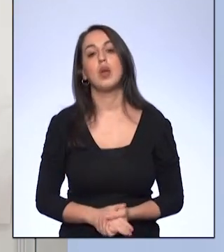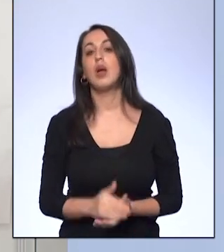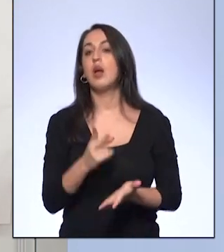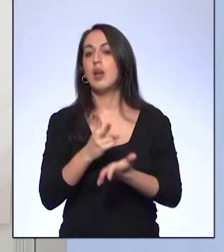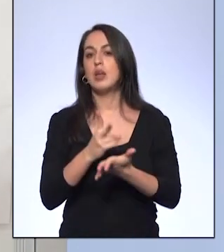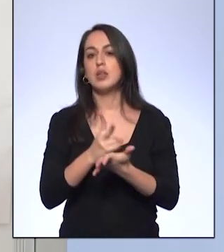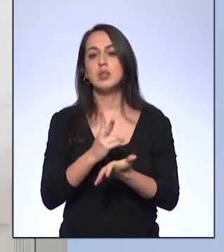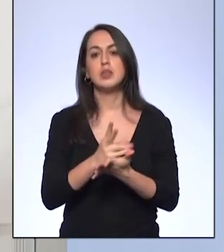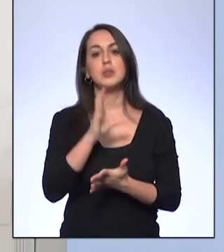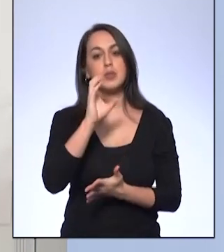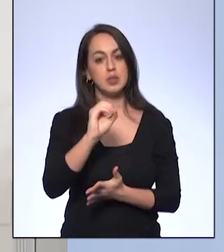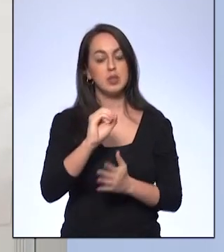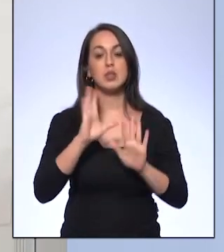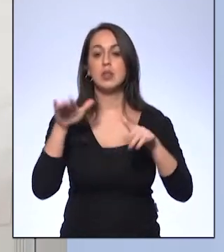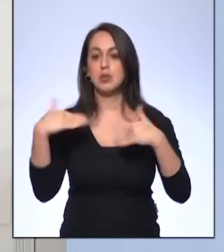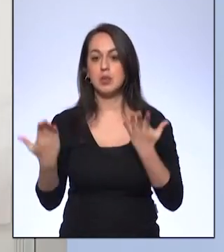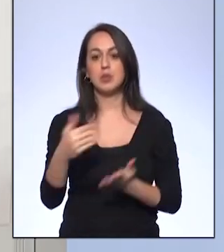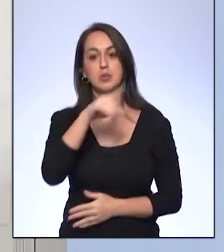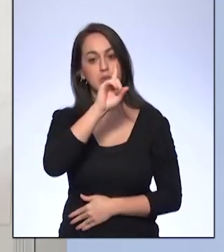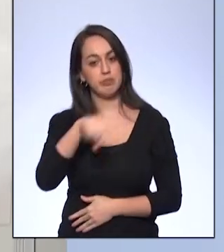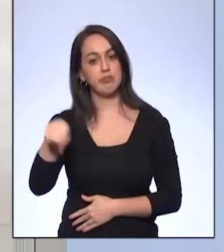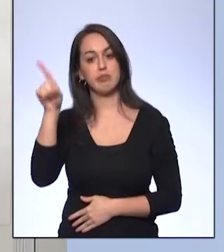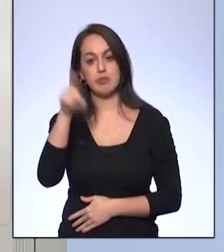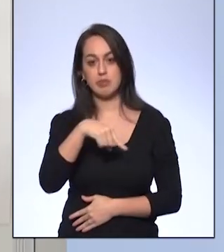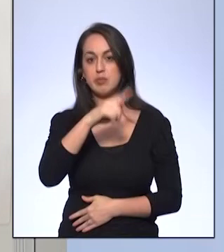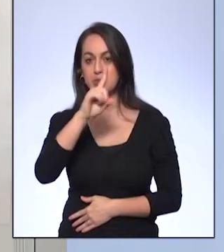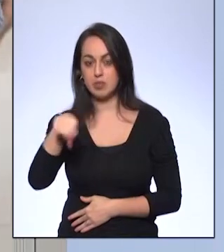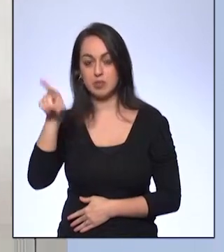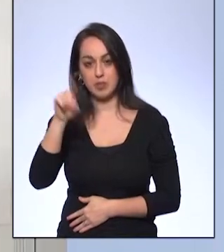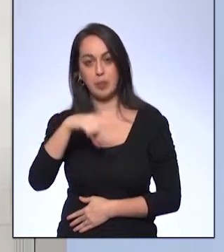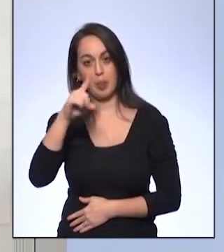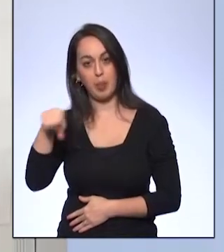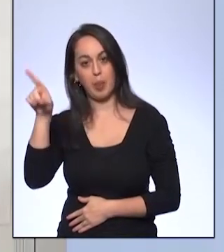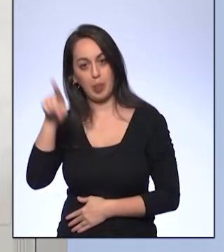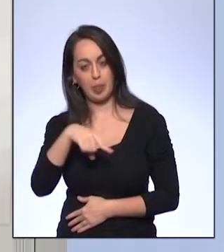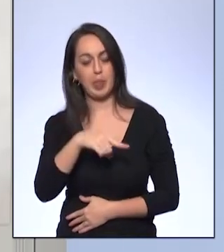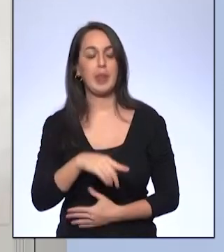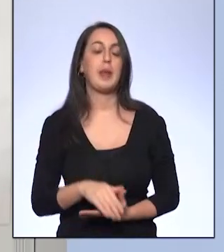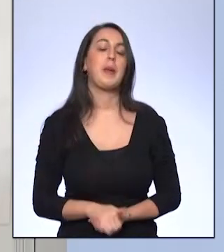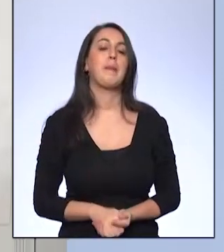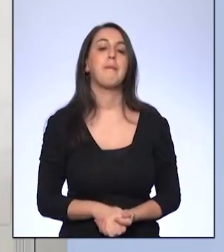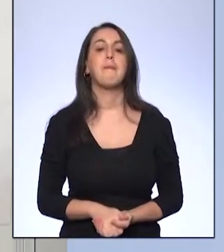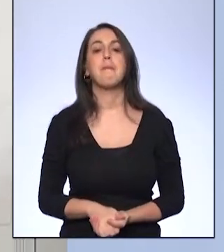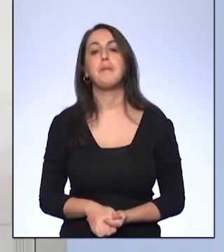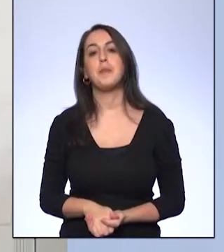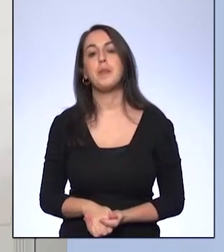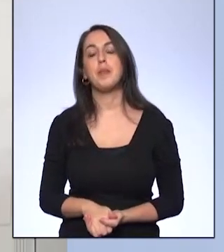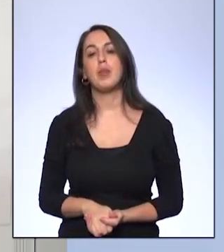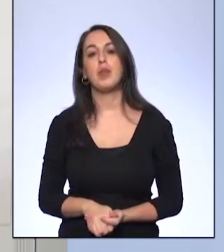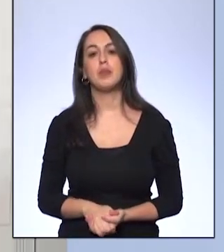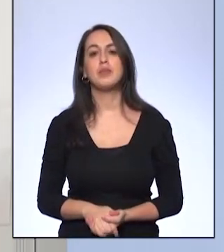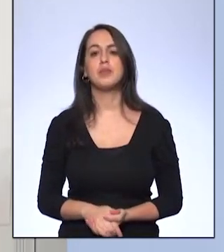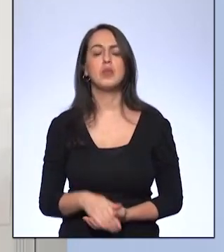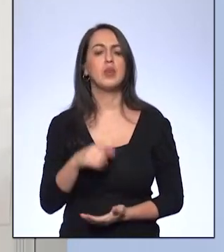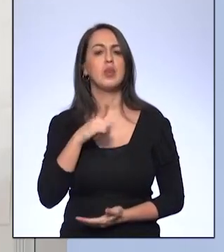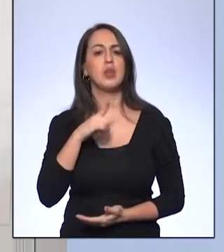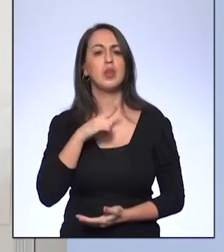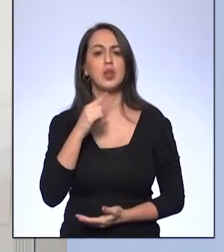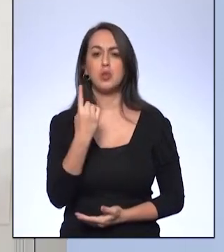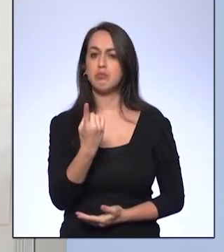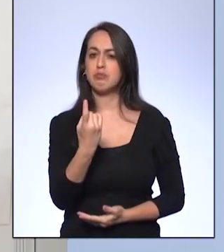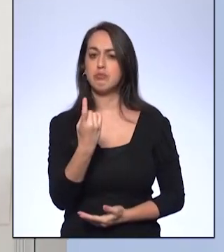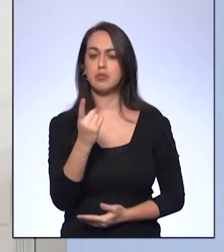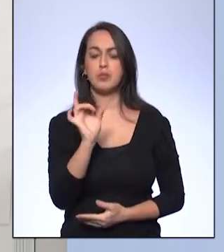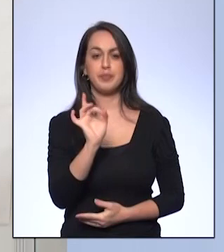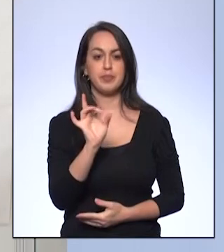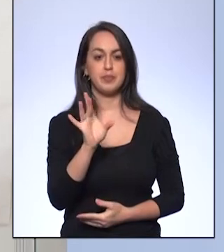então nós vamos cancelar este daqui e este. Opa, vai sobrar só um aqui.